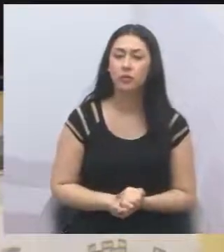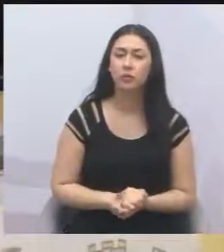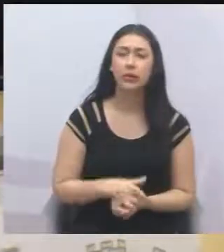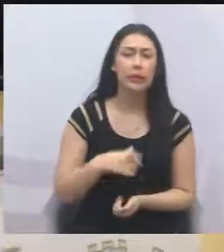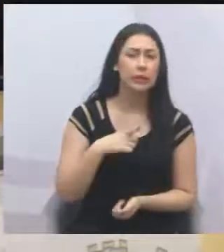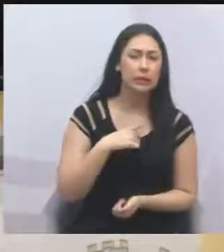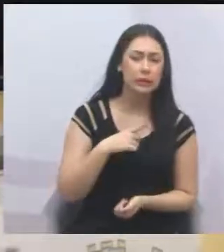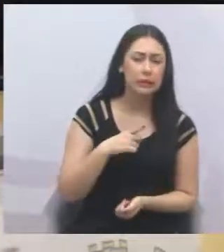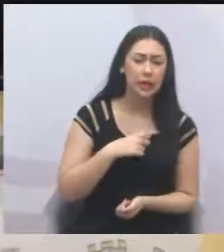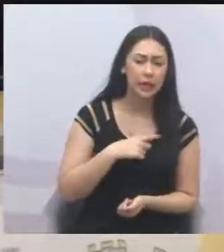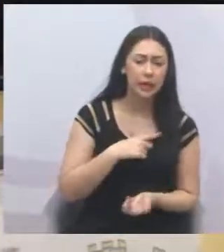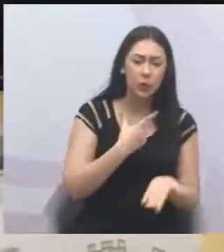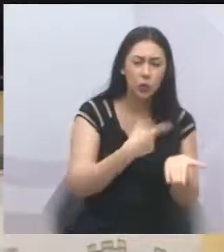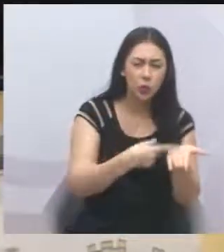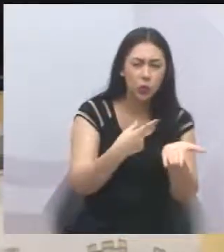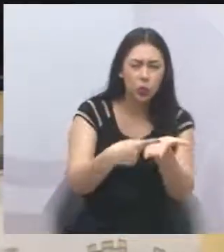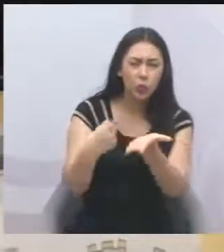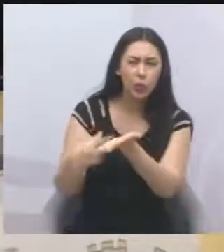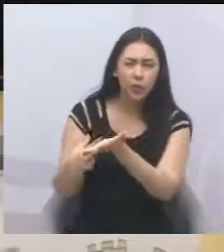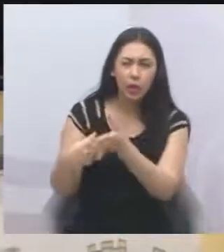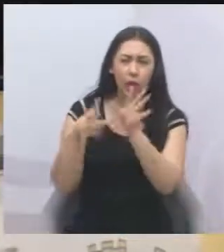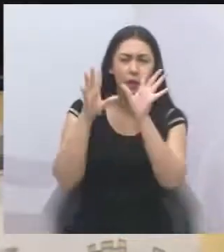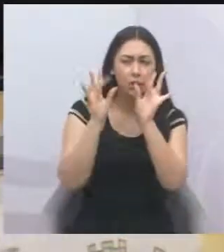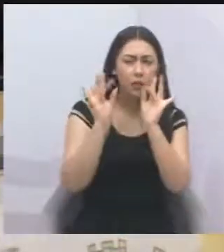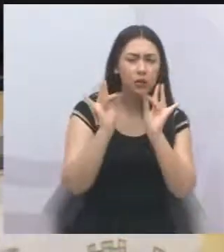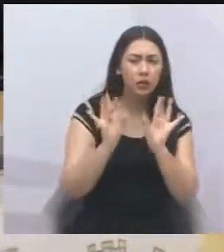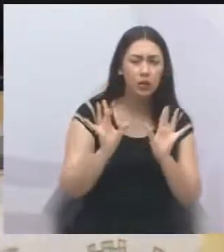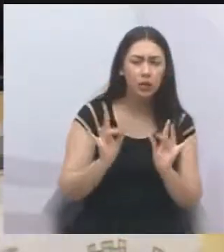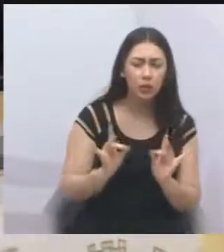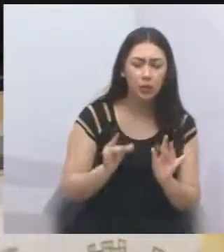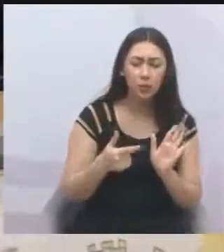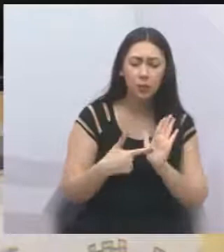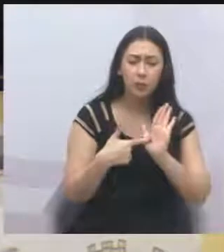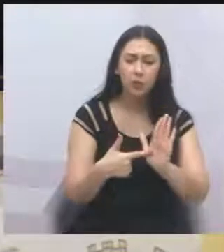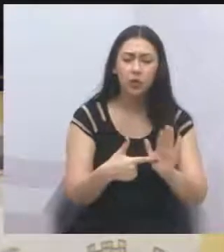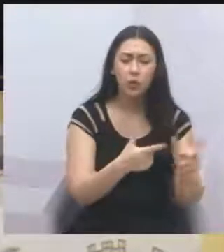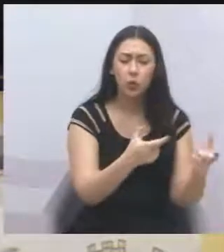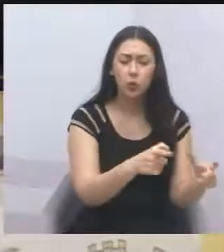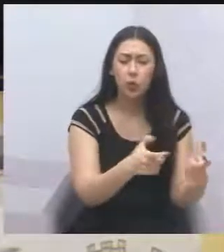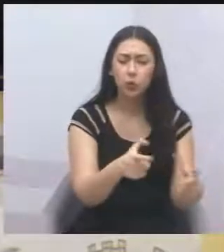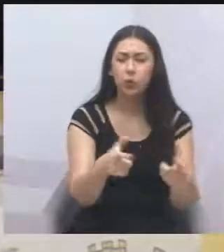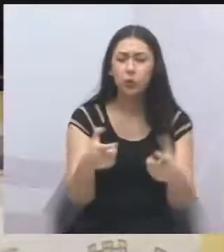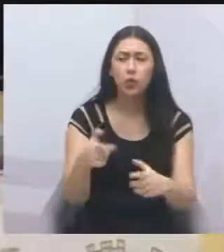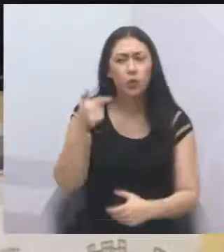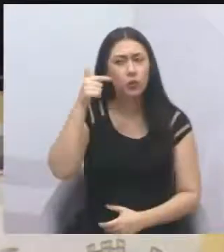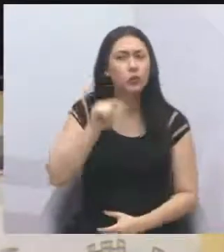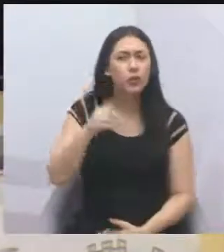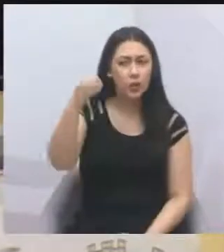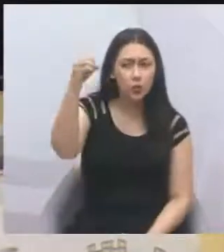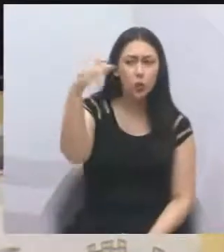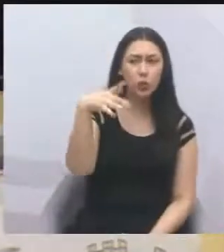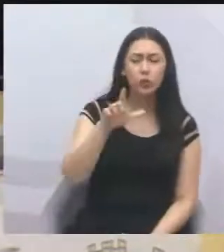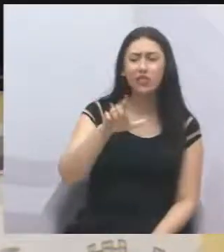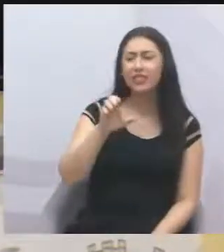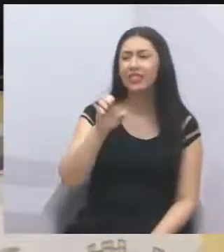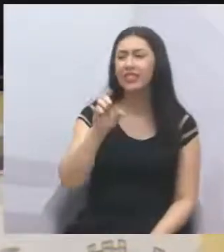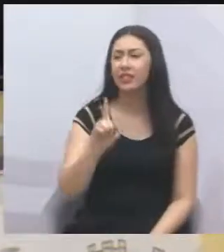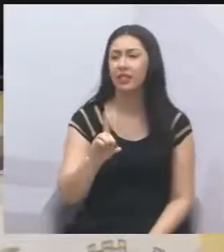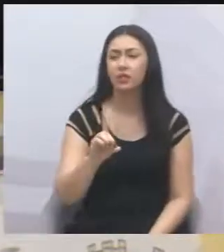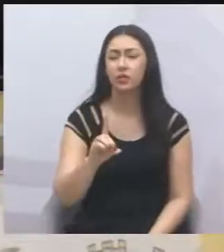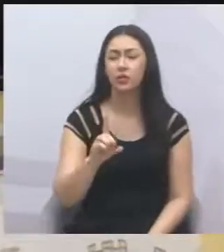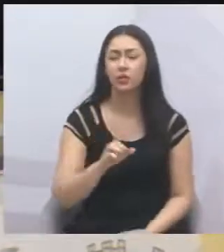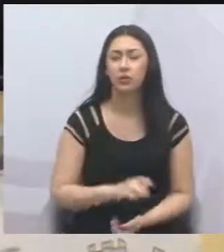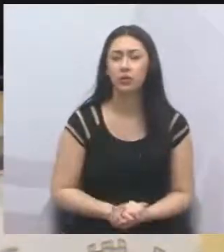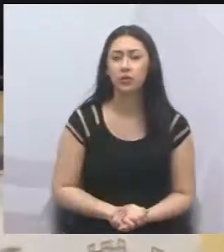Existe um cronograma detalhado indicando os locais que receberão as novas lâmpadas de